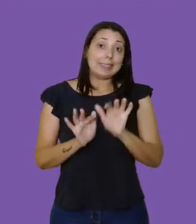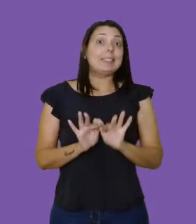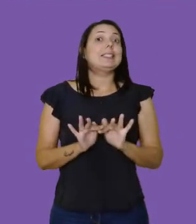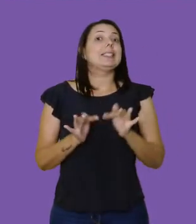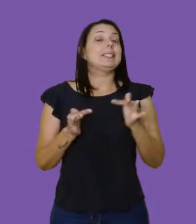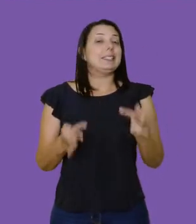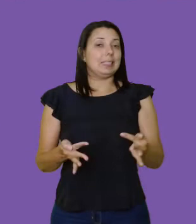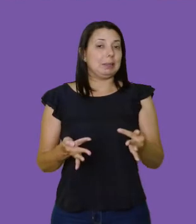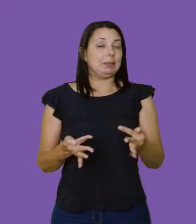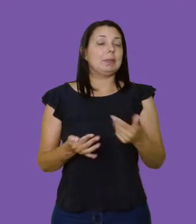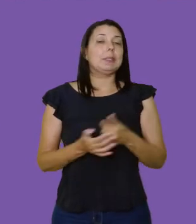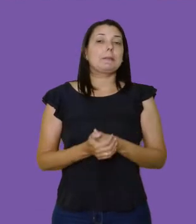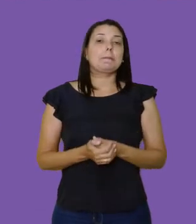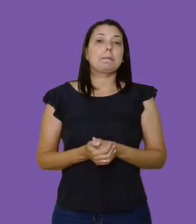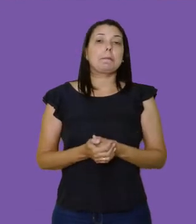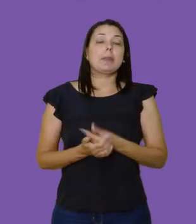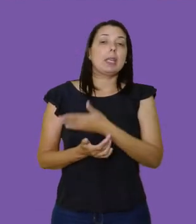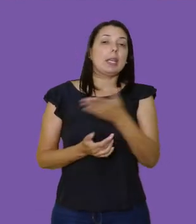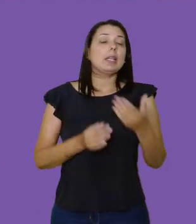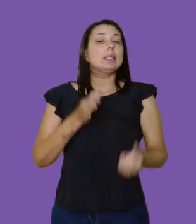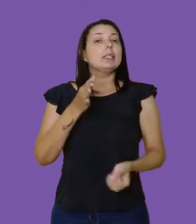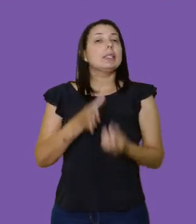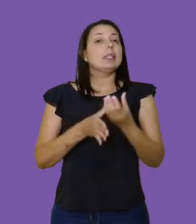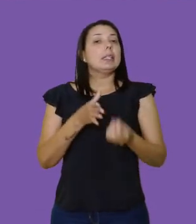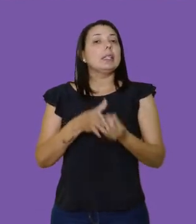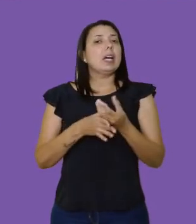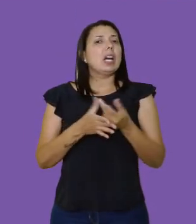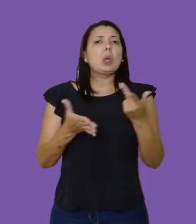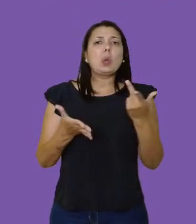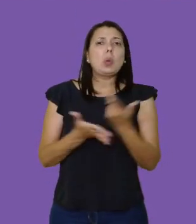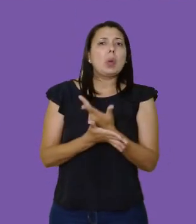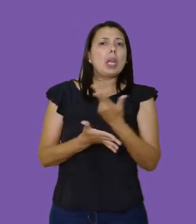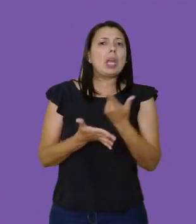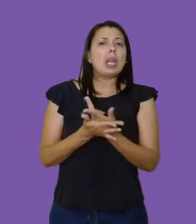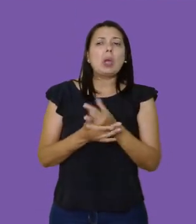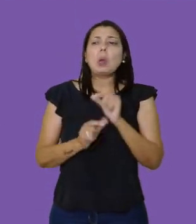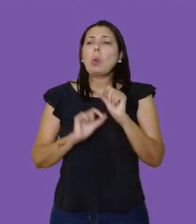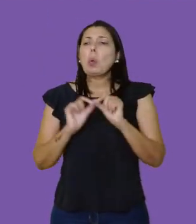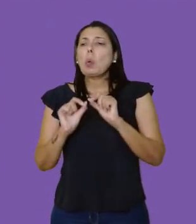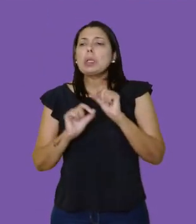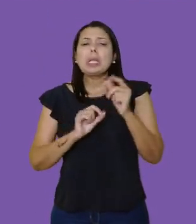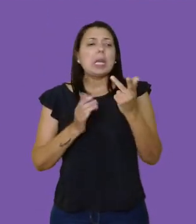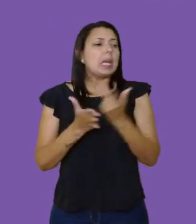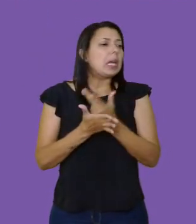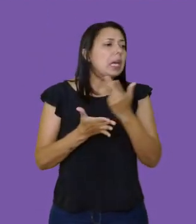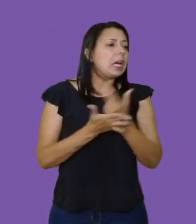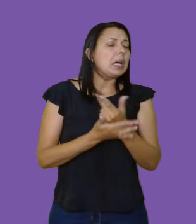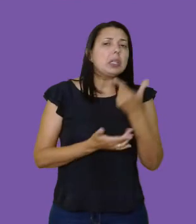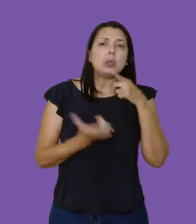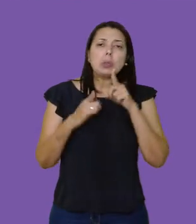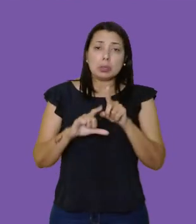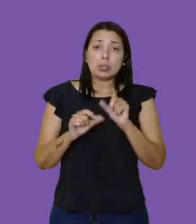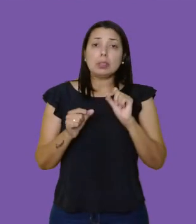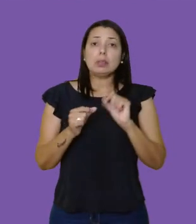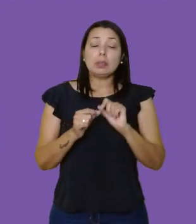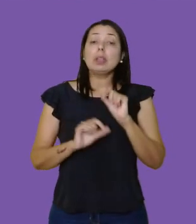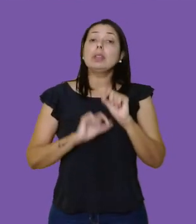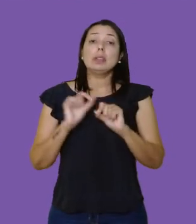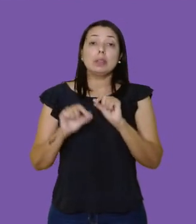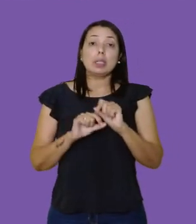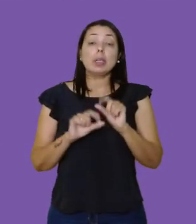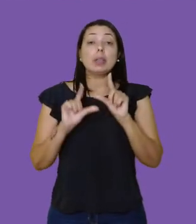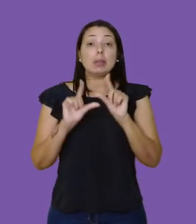simples e era operacional. Eles criaram um monstrengo cheio de penduricalhos, a chance de que funcione é